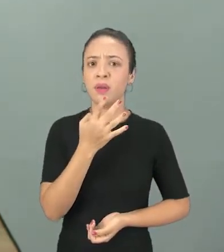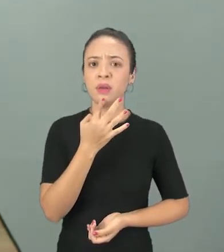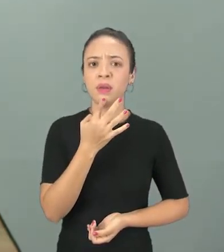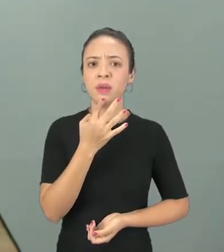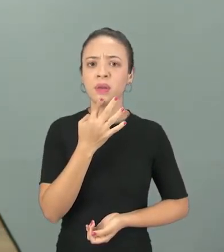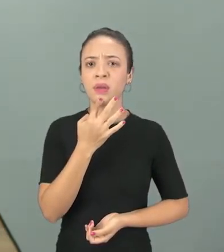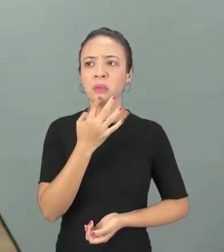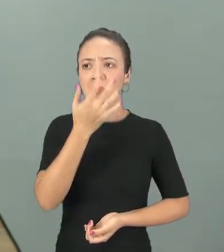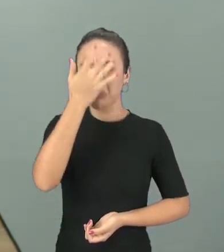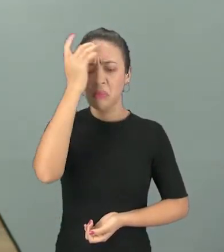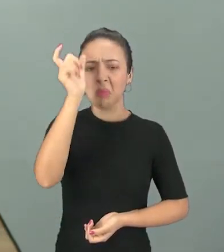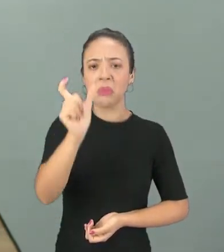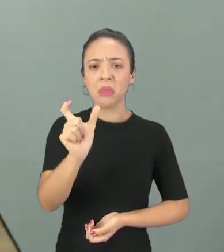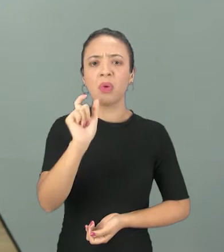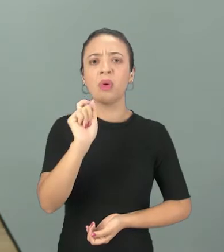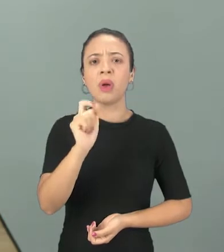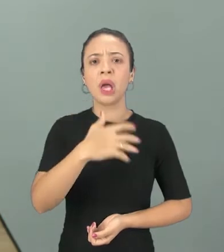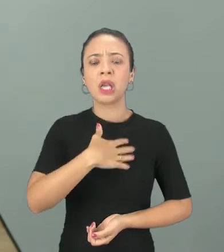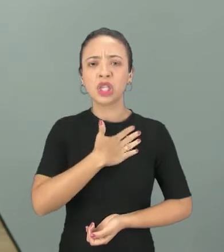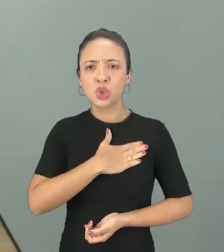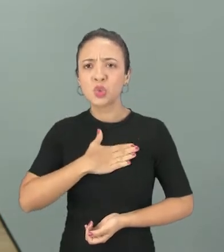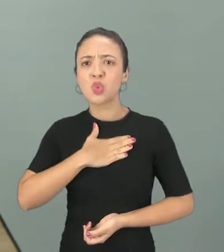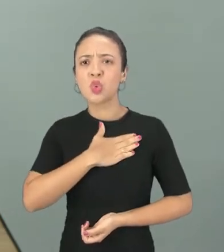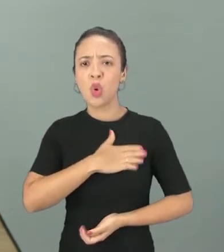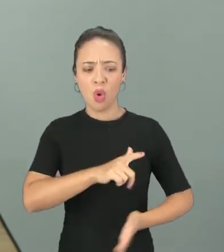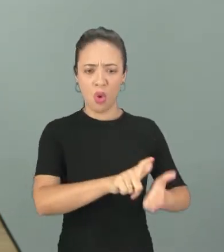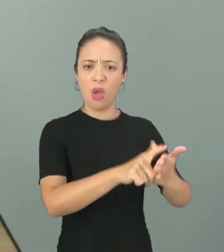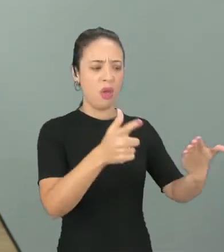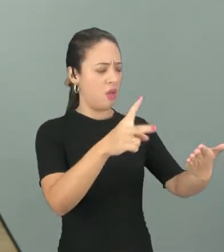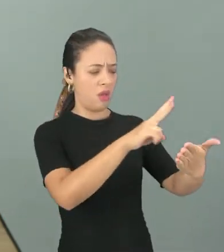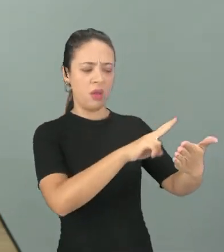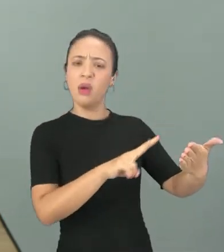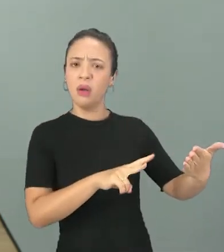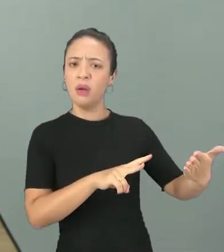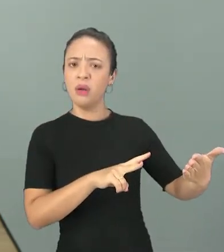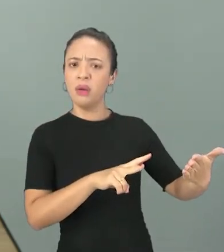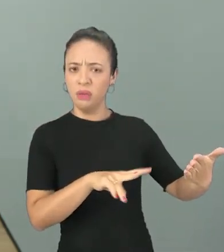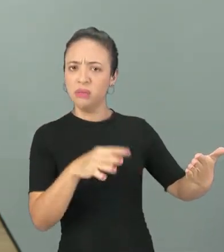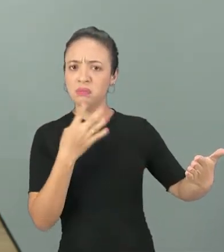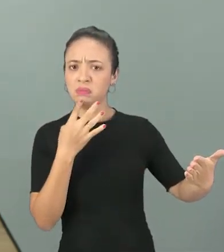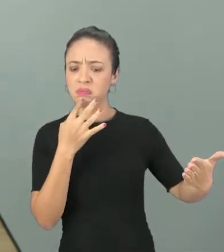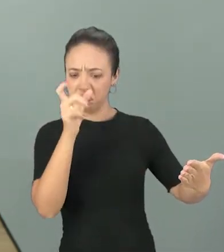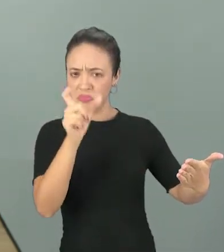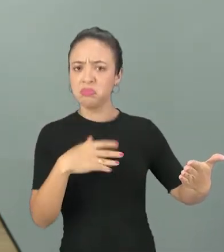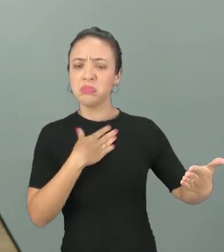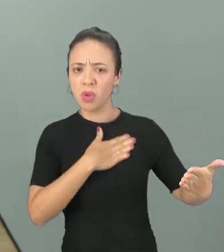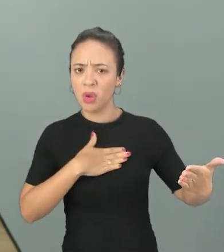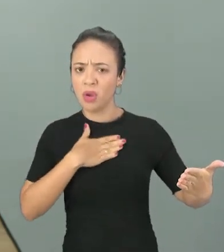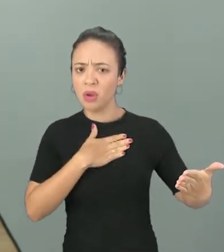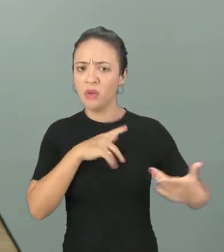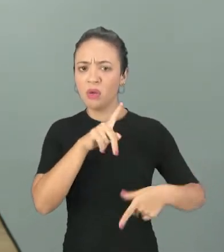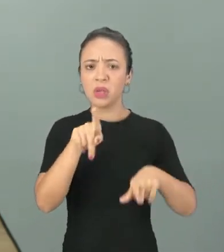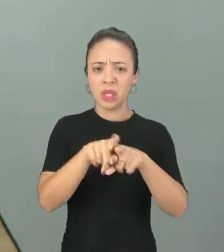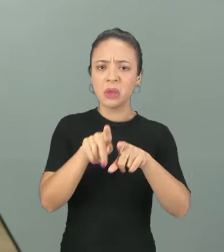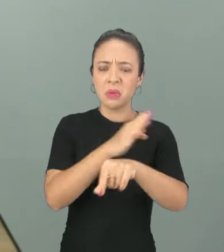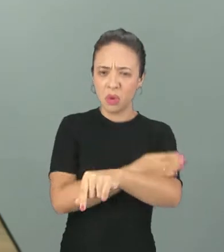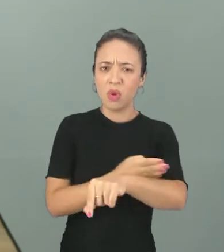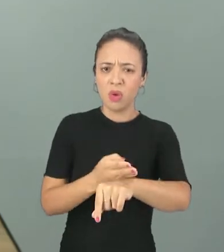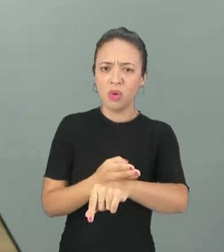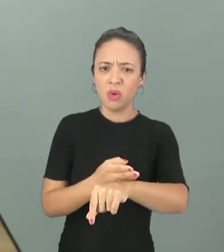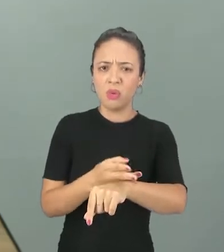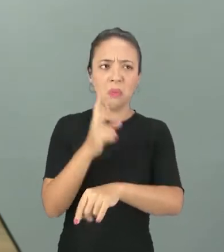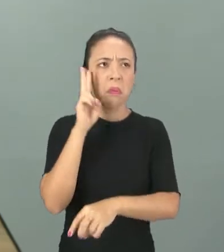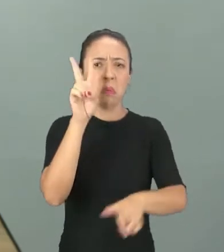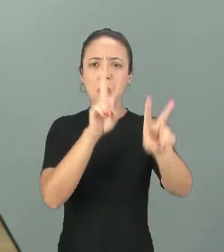alguém que tenha o costume de ler jornais? Será que vocês são acostumados a